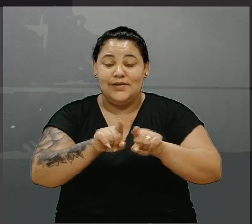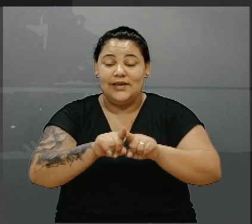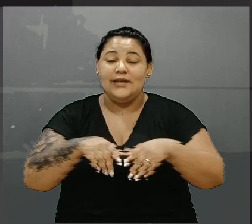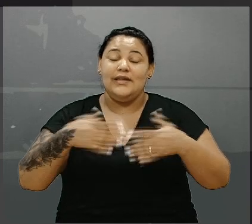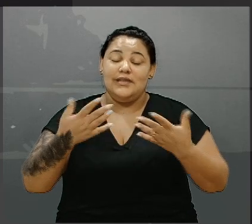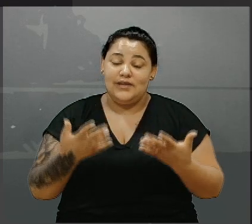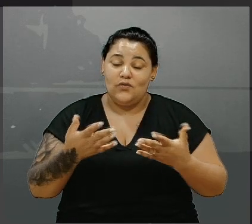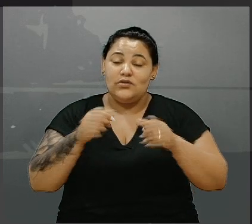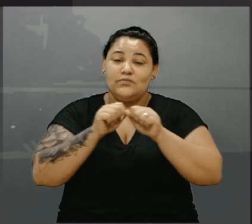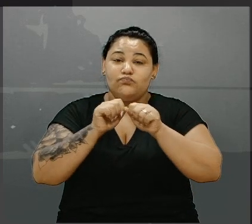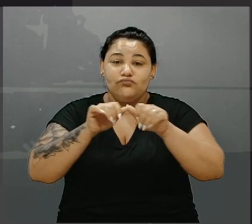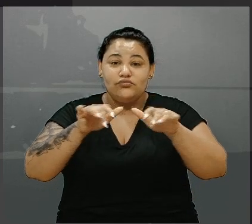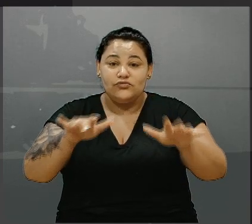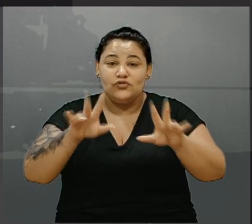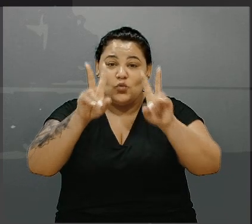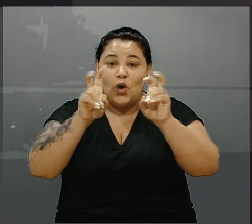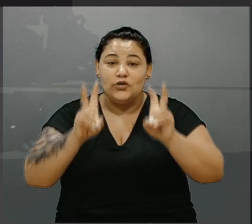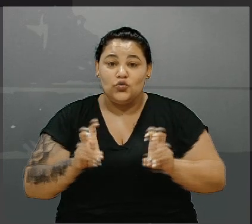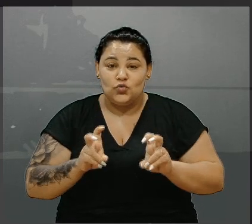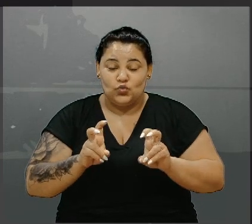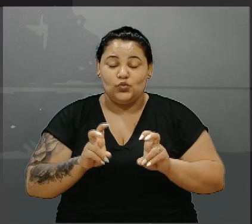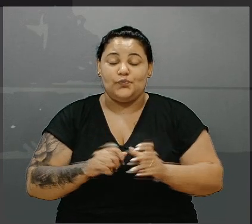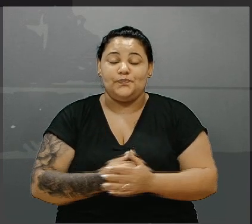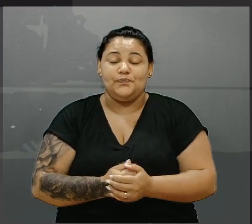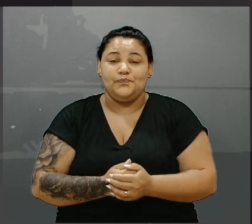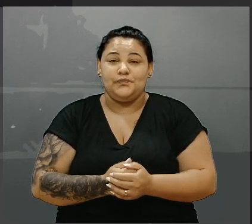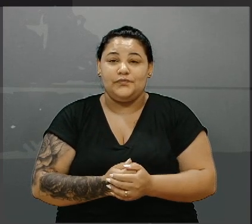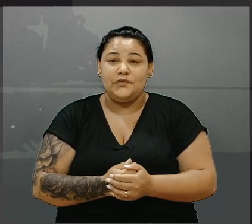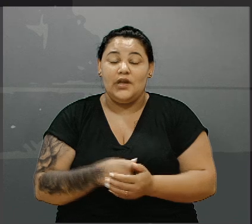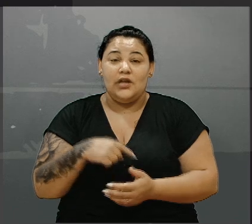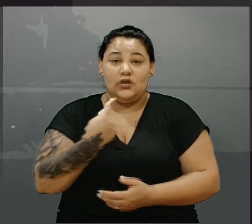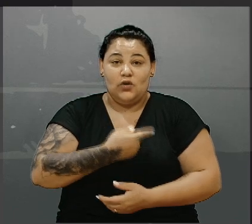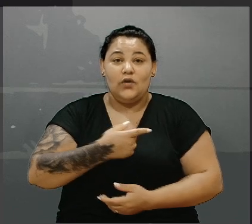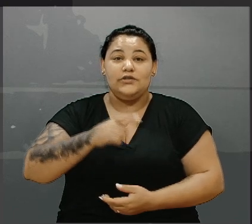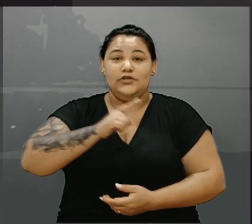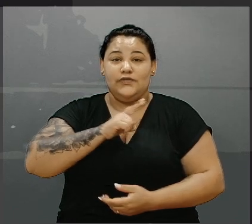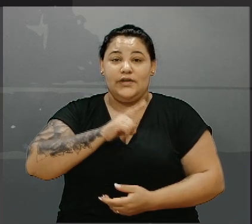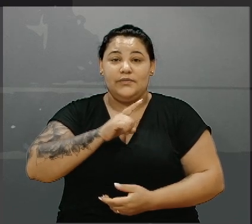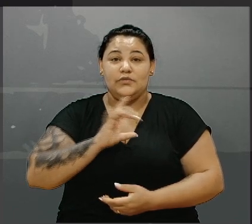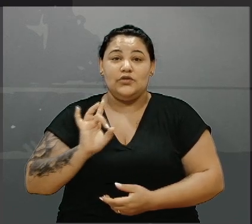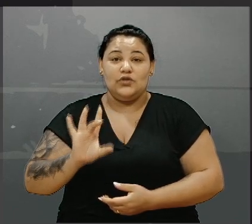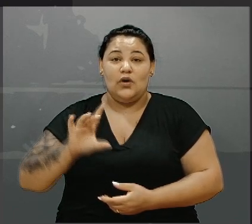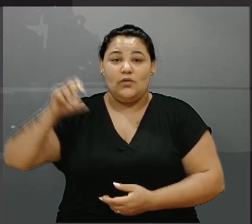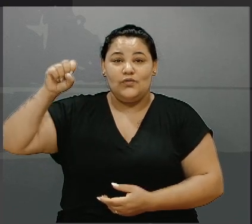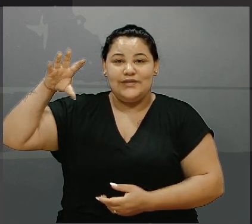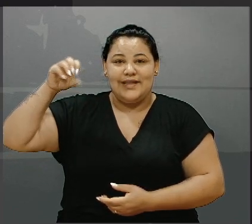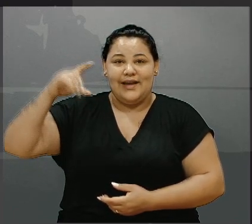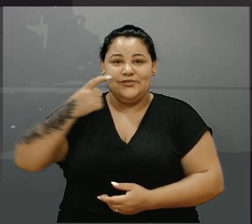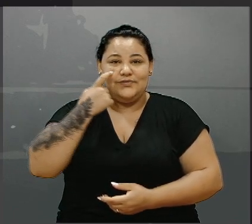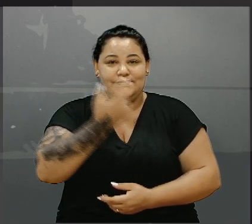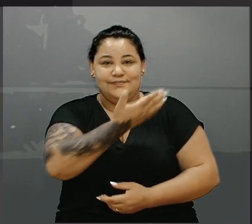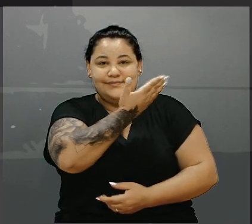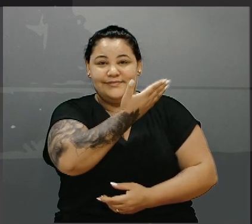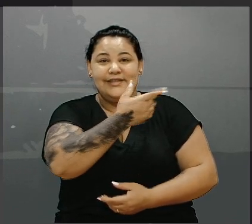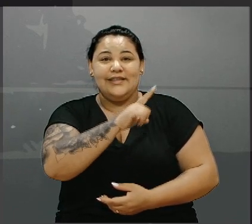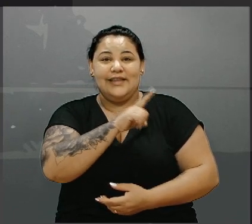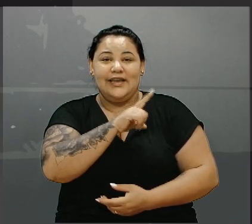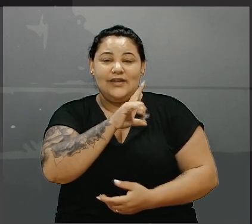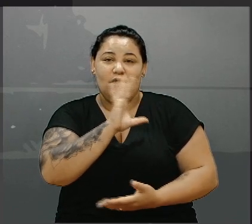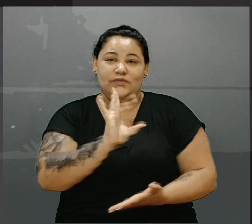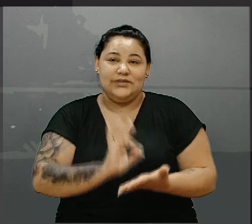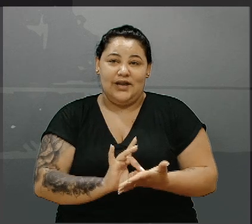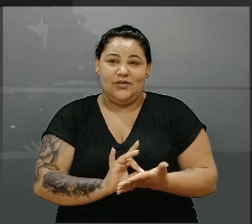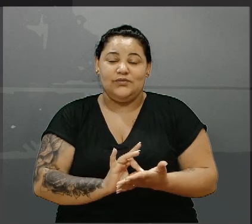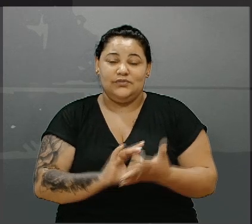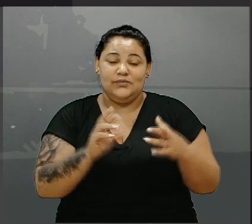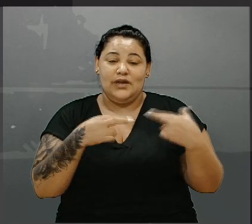pauta cada vez mais longe. Nós estivemos, e aí só nesse slide tem um registro, nós estivemos essa semana numa reunião